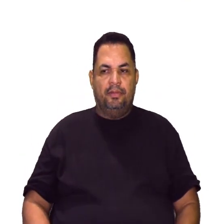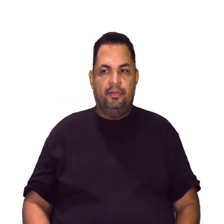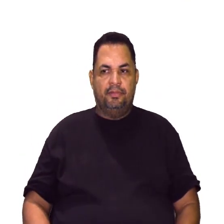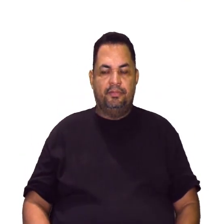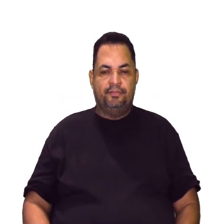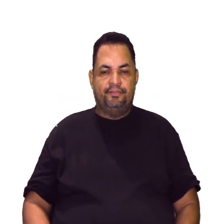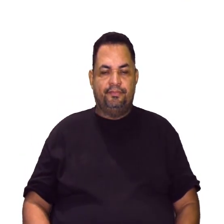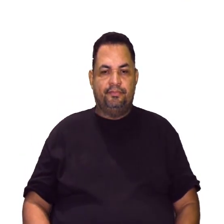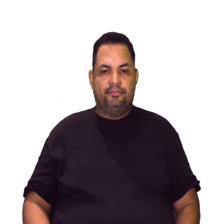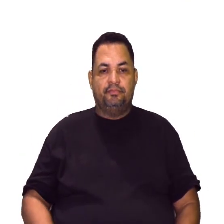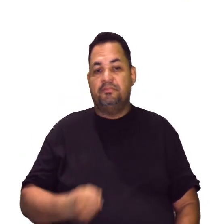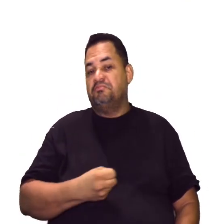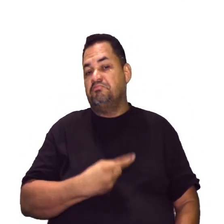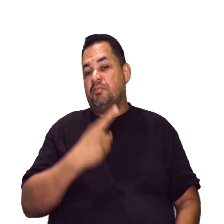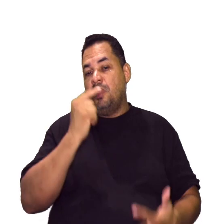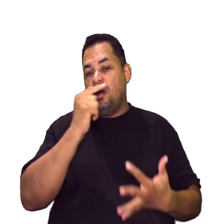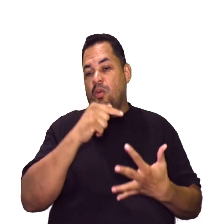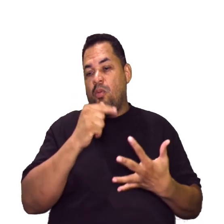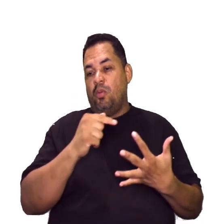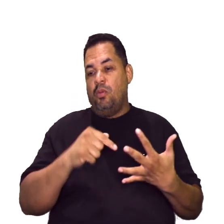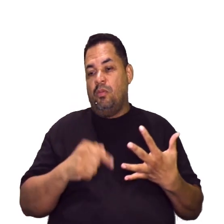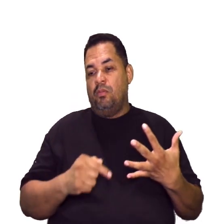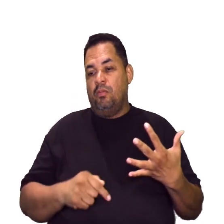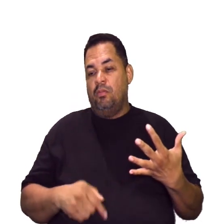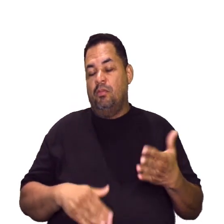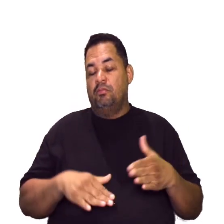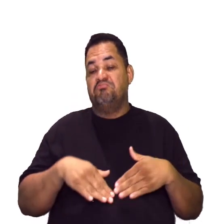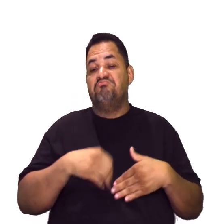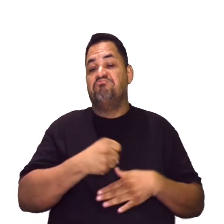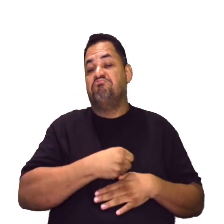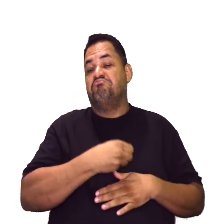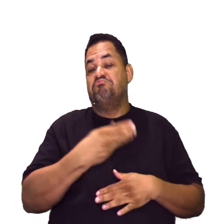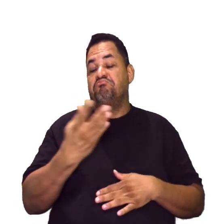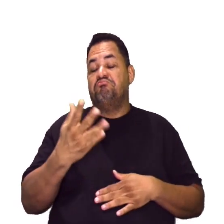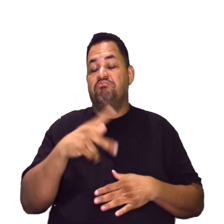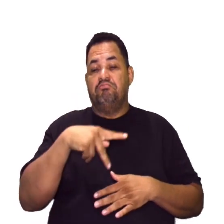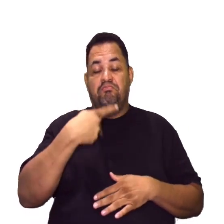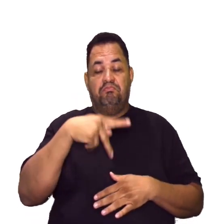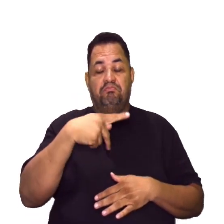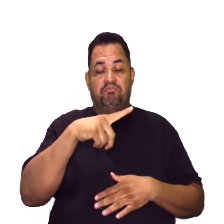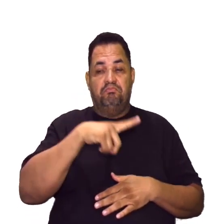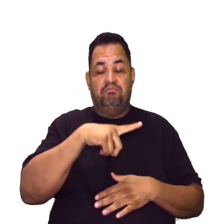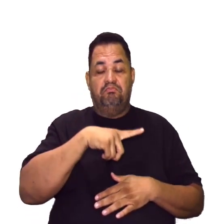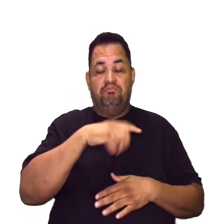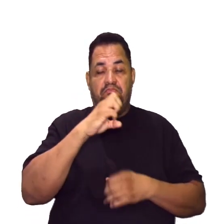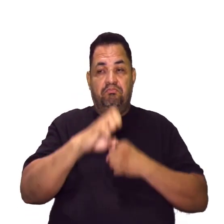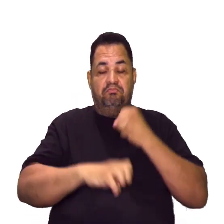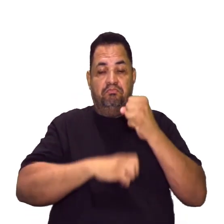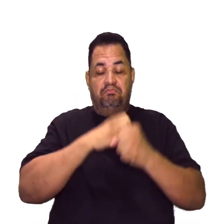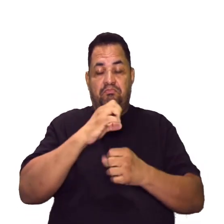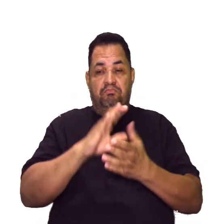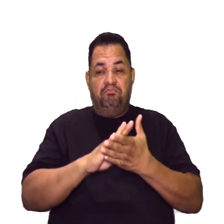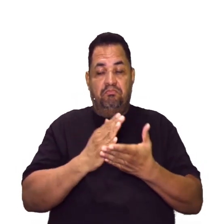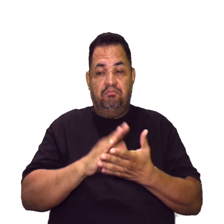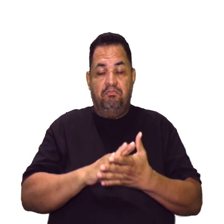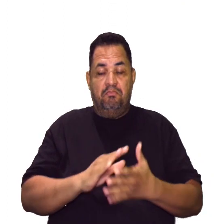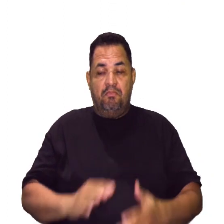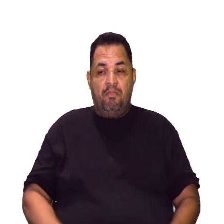e conte quantos pares de elétrons existem ao redor do átomo central.